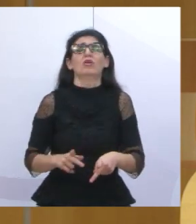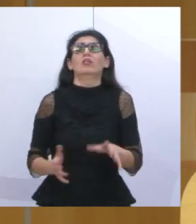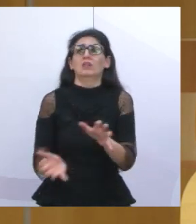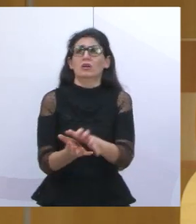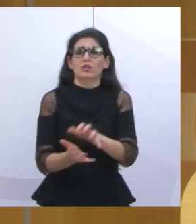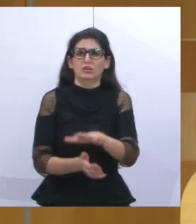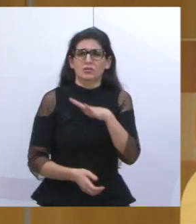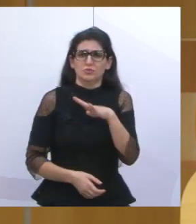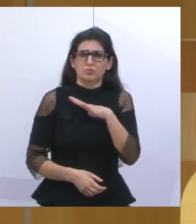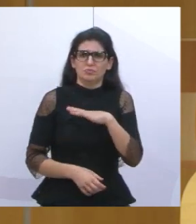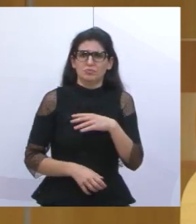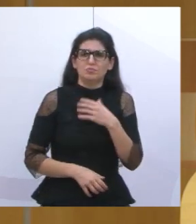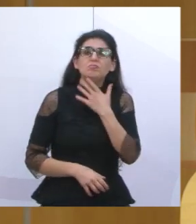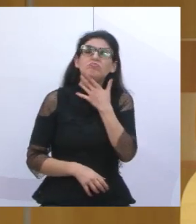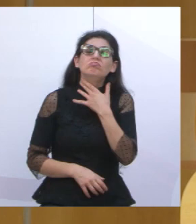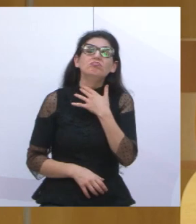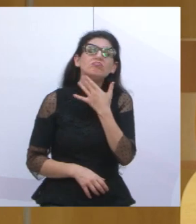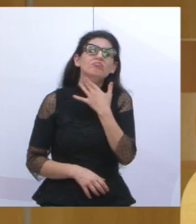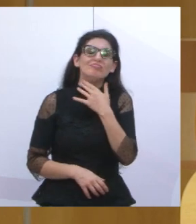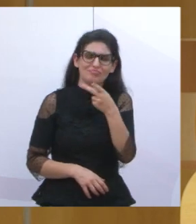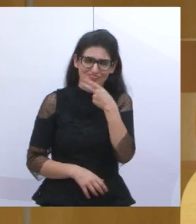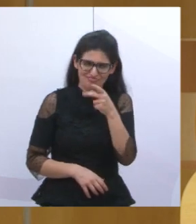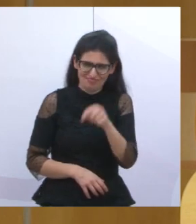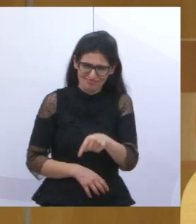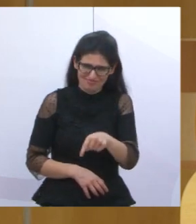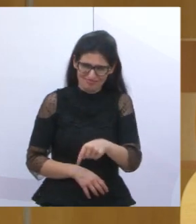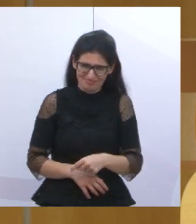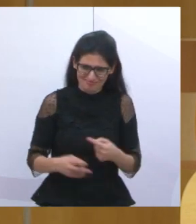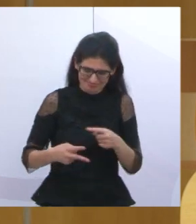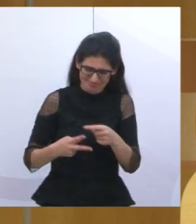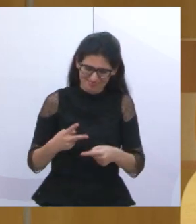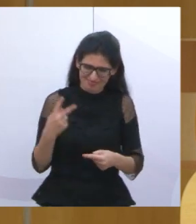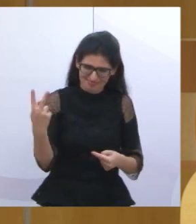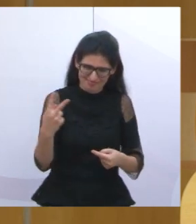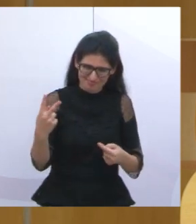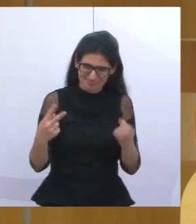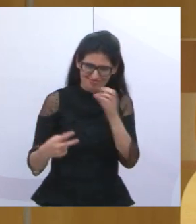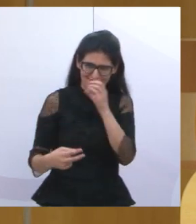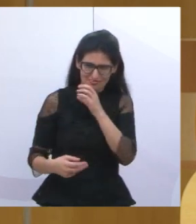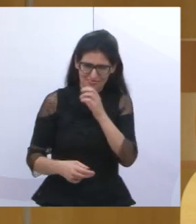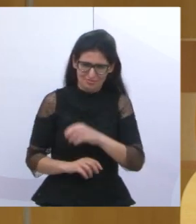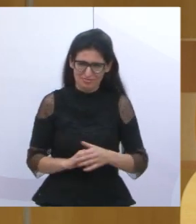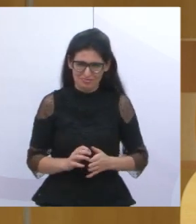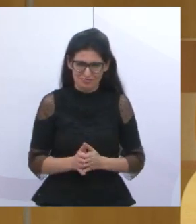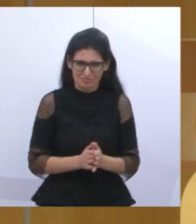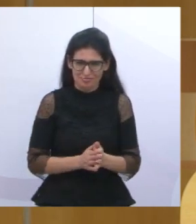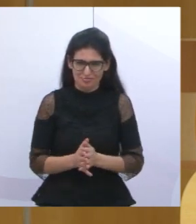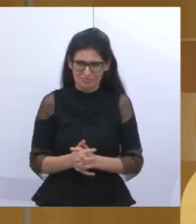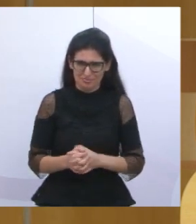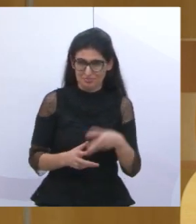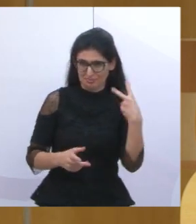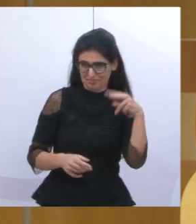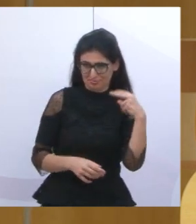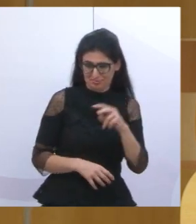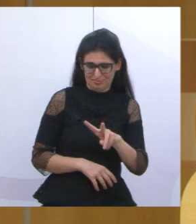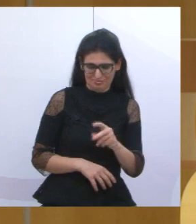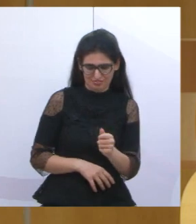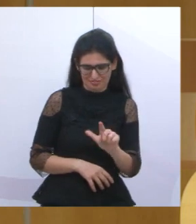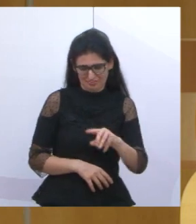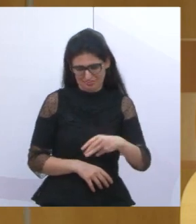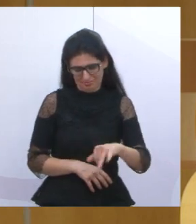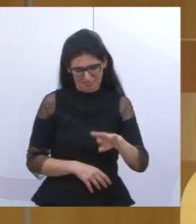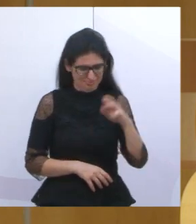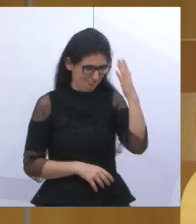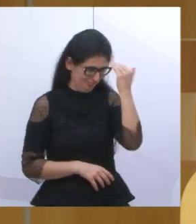Jacareí. Eu queria dizer uma coisinha aqui, né, 2 coisinhas rapidamente. Né, o vereador Valmir sabe o respeito que eu